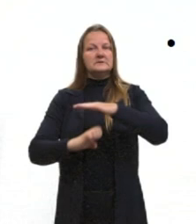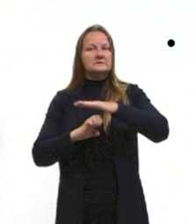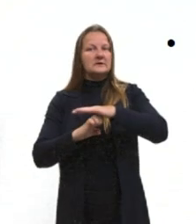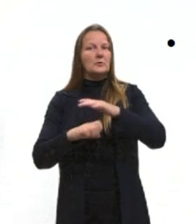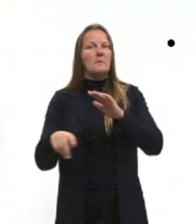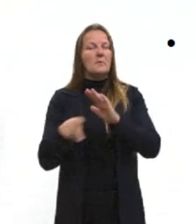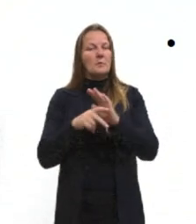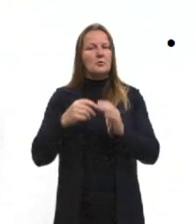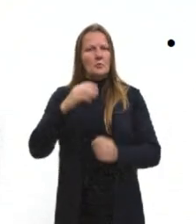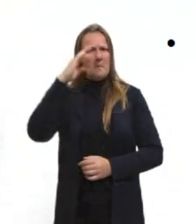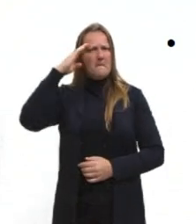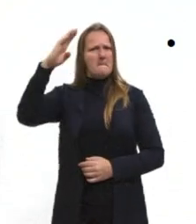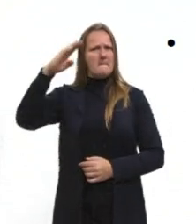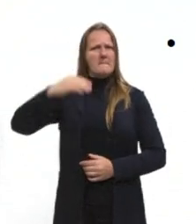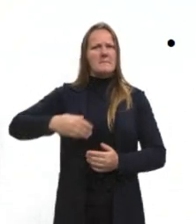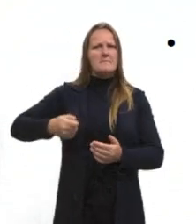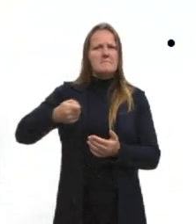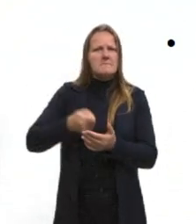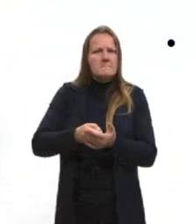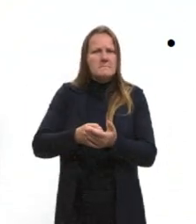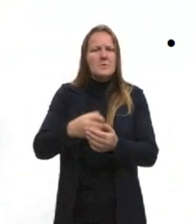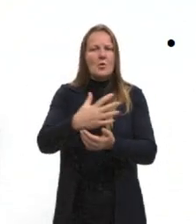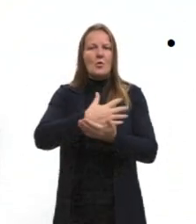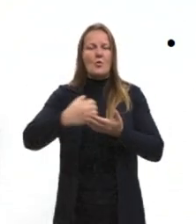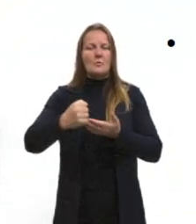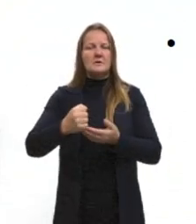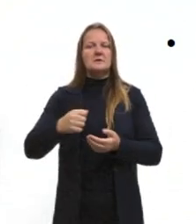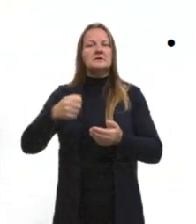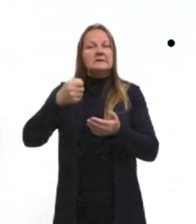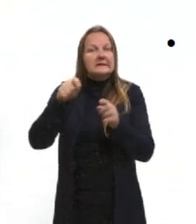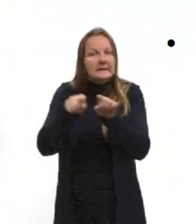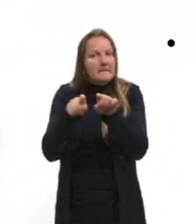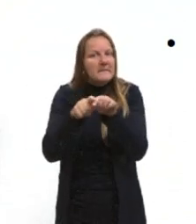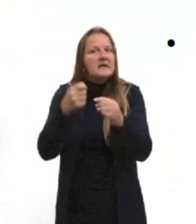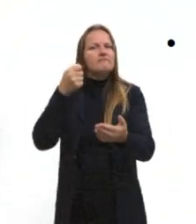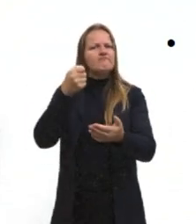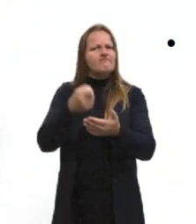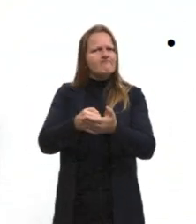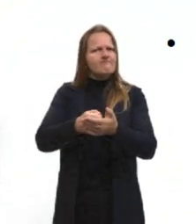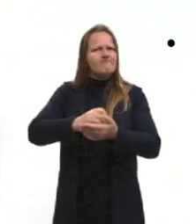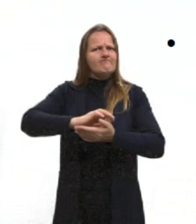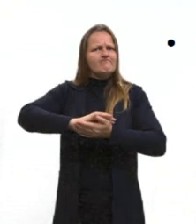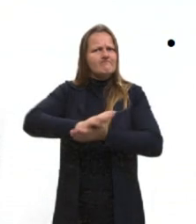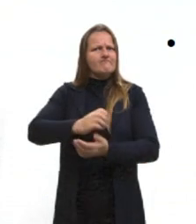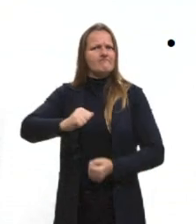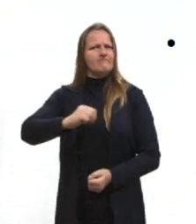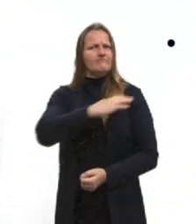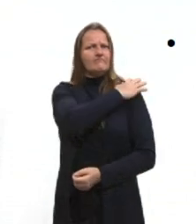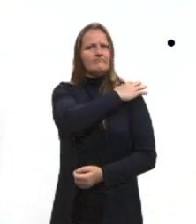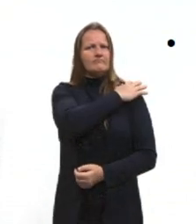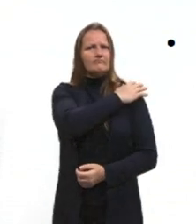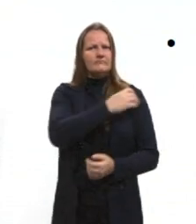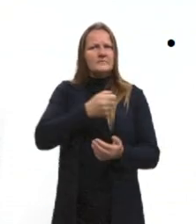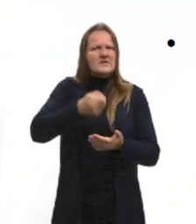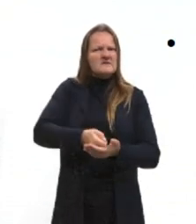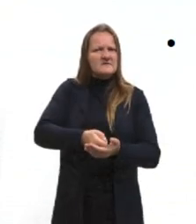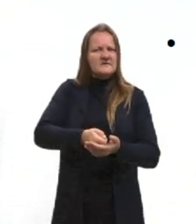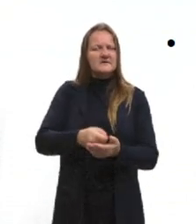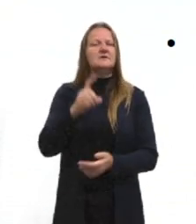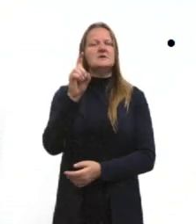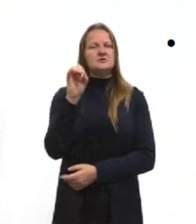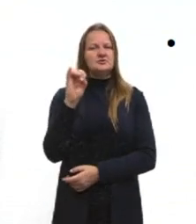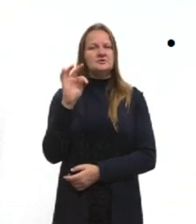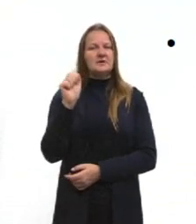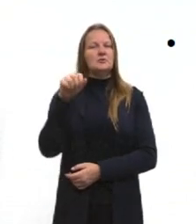militar e foi sim uma ditadura e a gente vai mostrar um pouco melhor né nessa aula porque que esse período